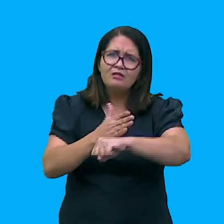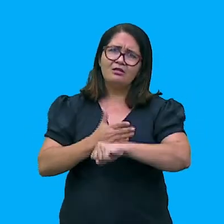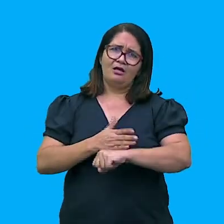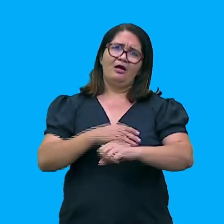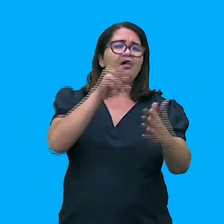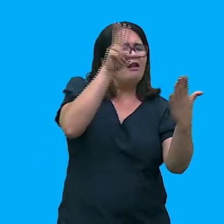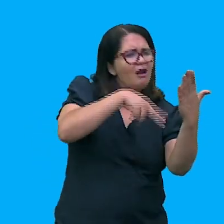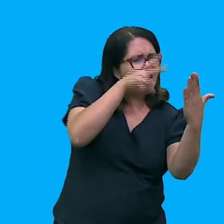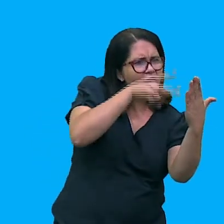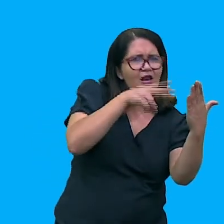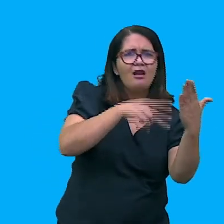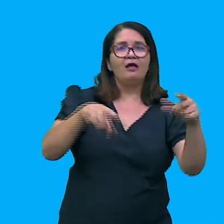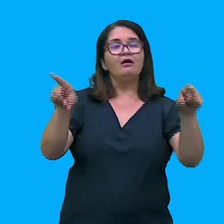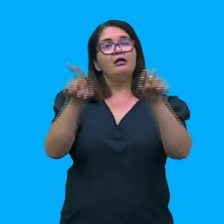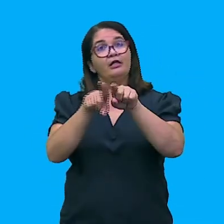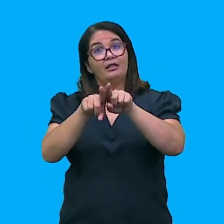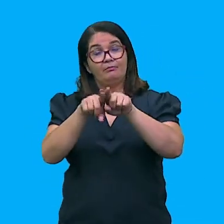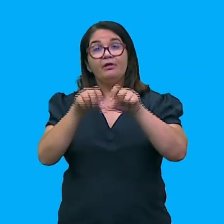acesse